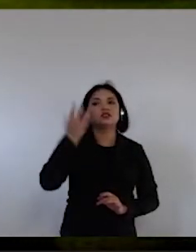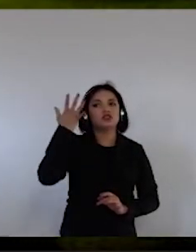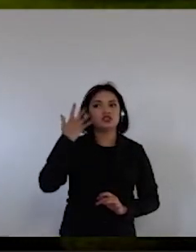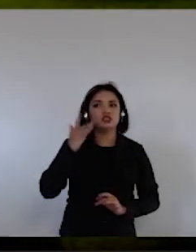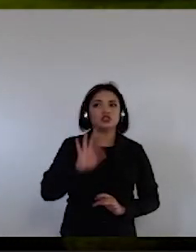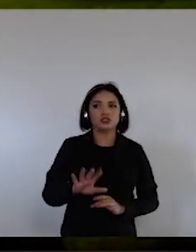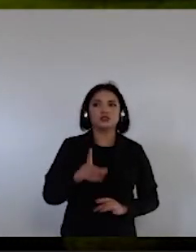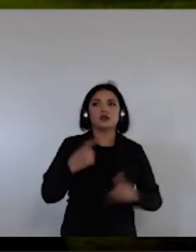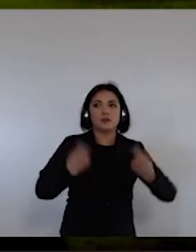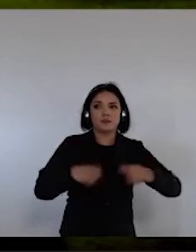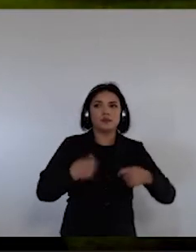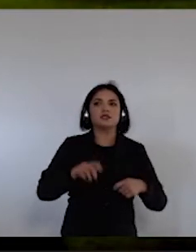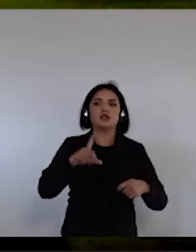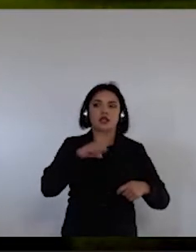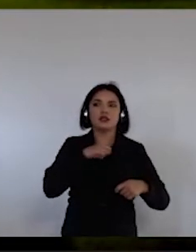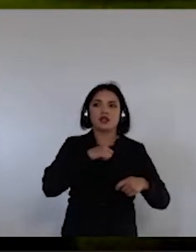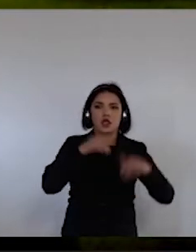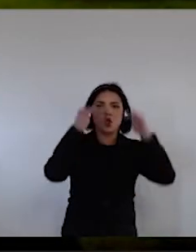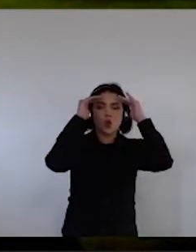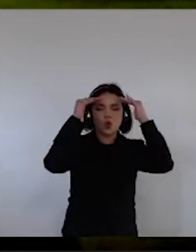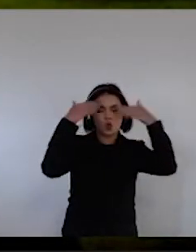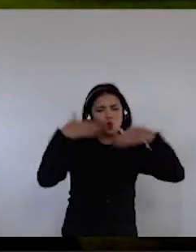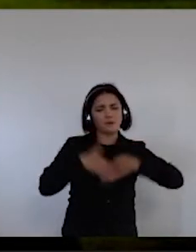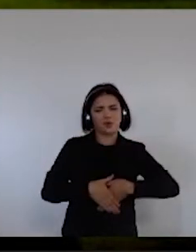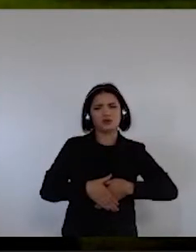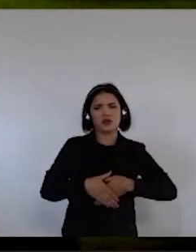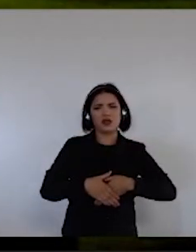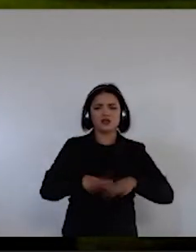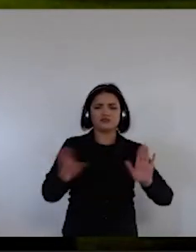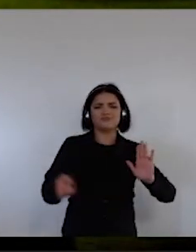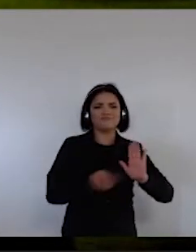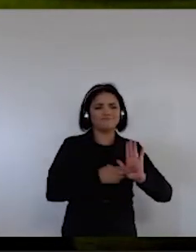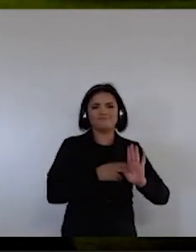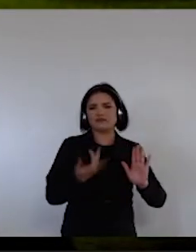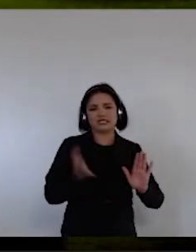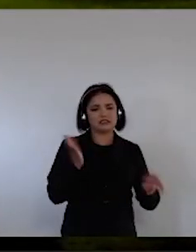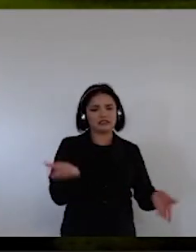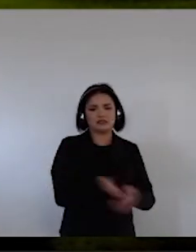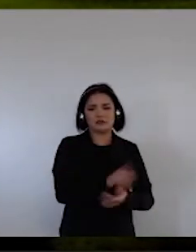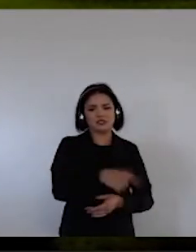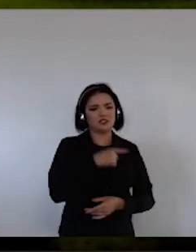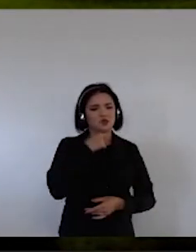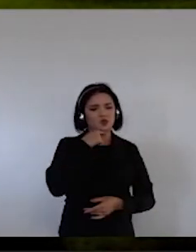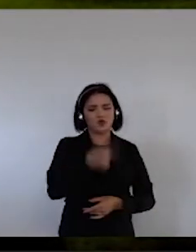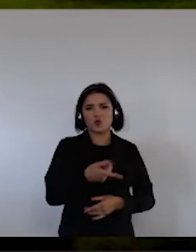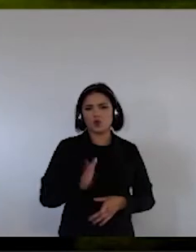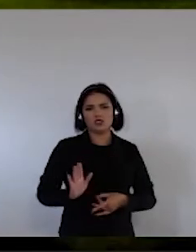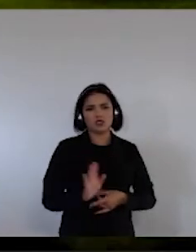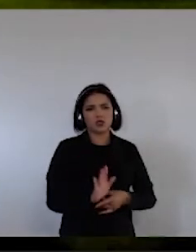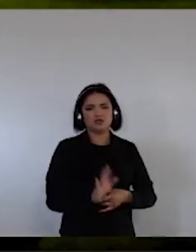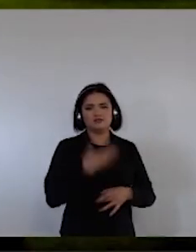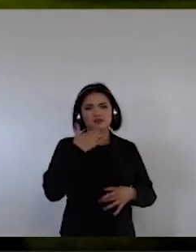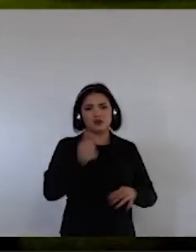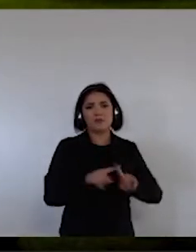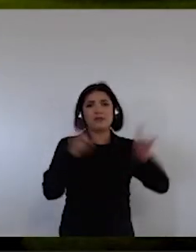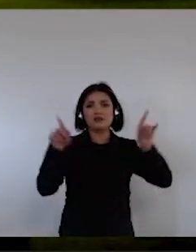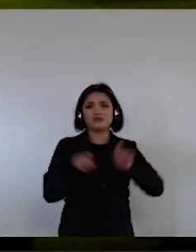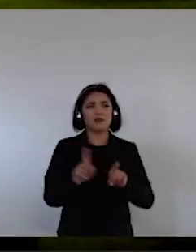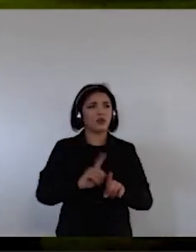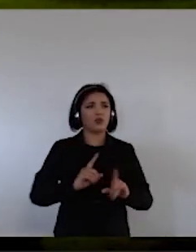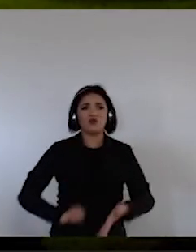minha incapacidade de compreensão. Isso está limitado, essa regra do ministro Noronha está limitada ao órgão especial, porque